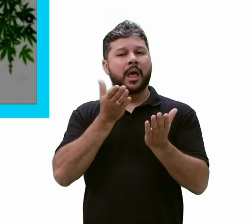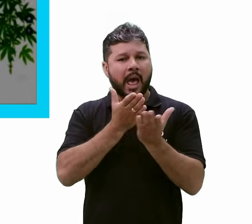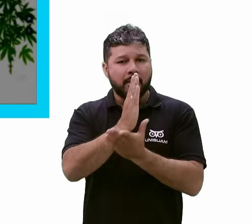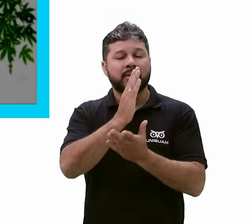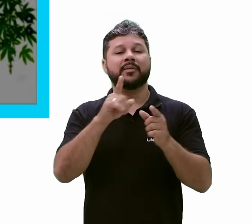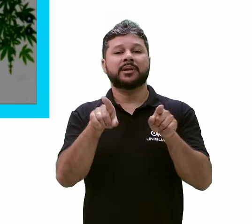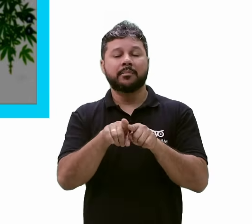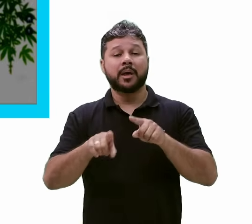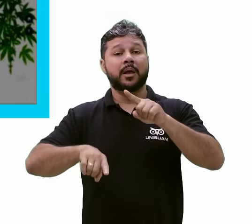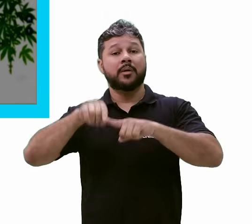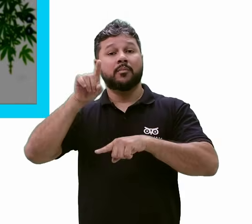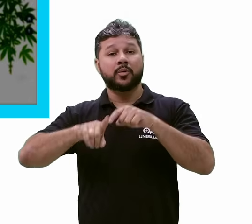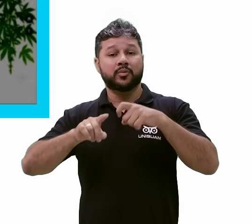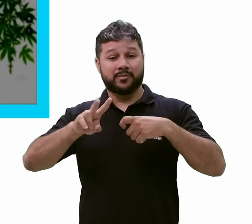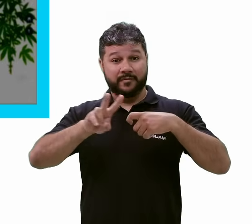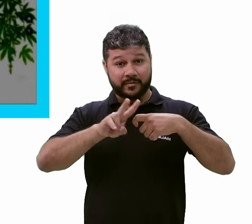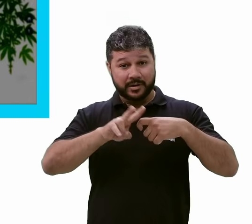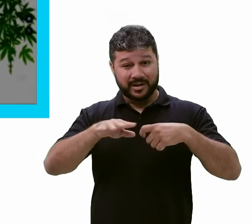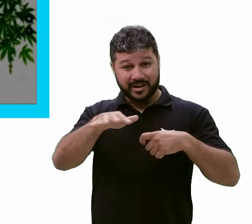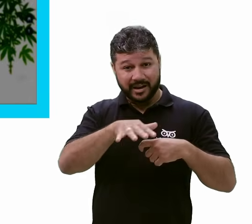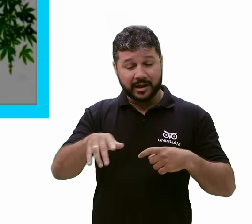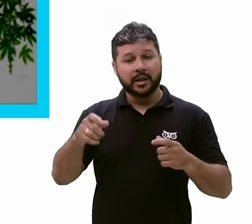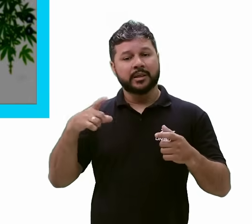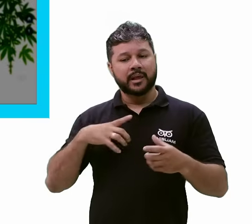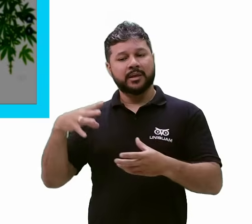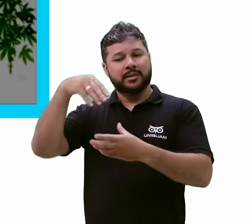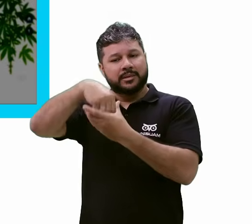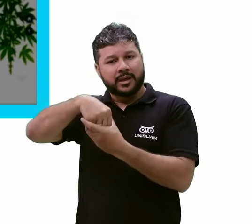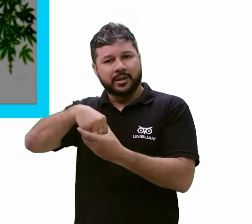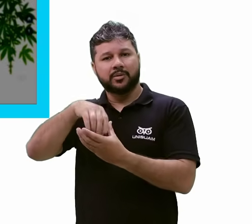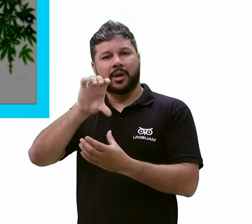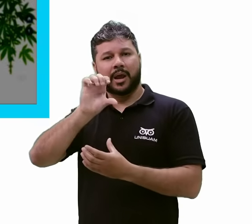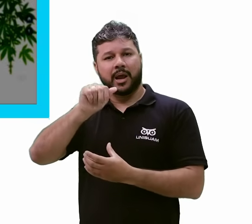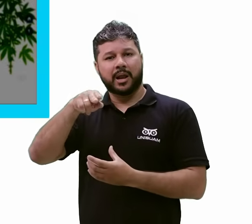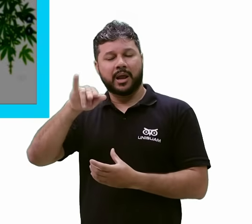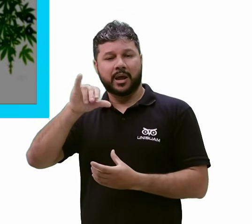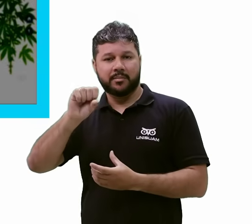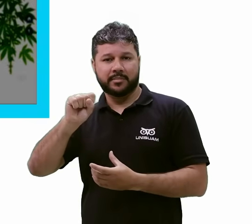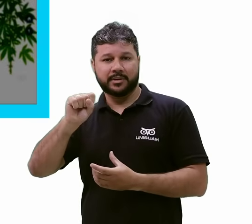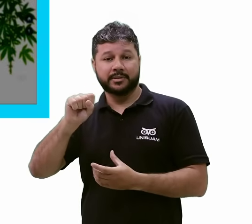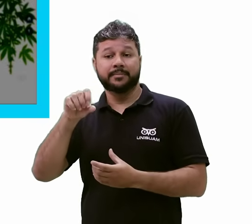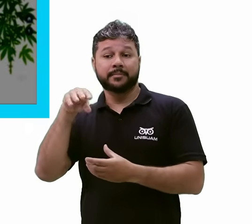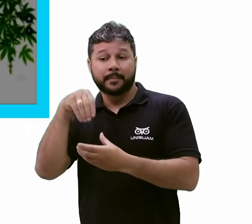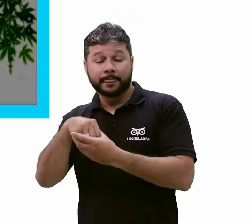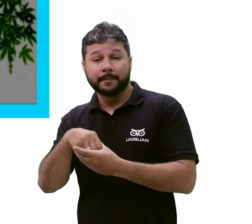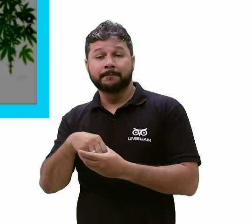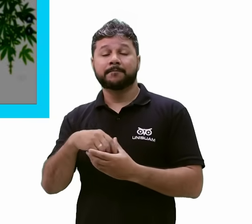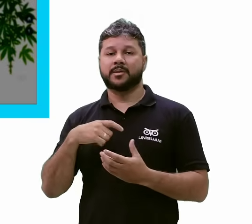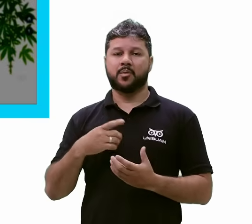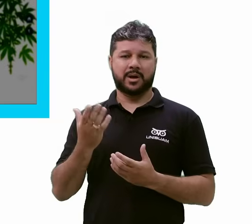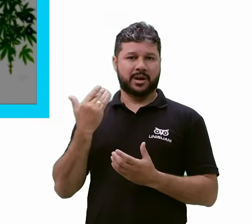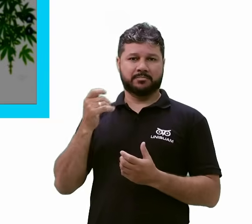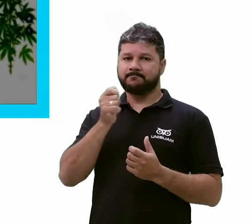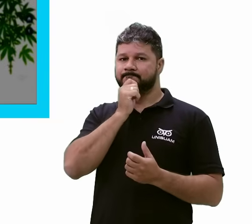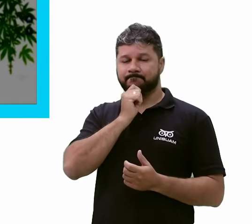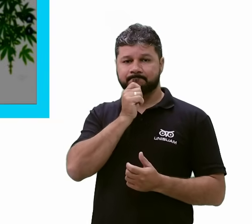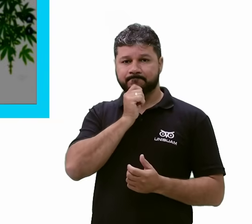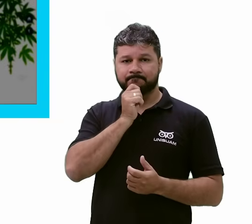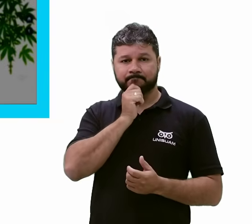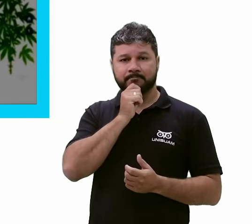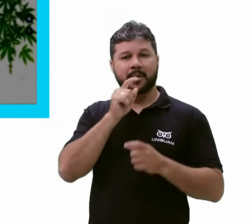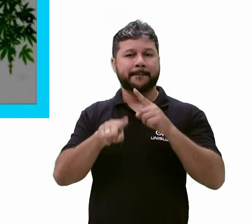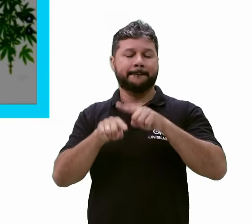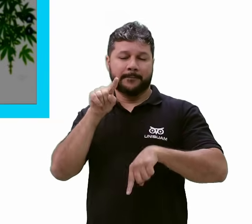poder aprovar também produtos veterinários que tenham essa substância em sua composição, tá? Então, por isso que até então a gente não